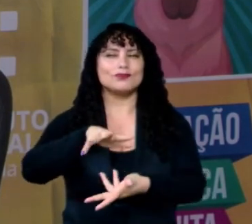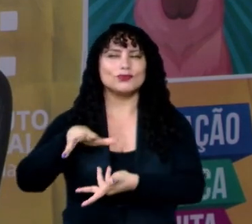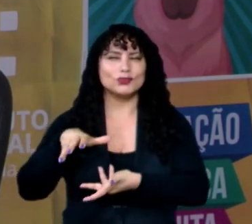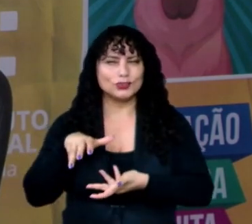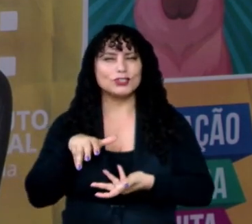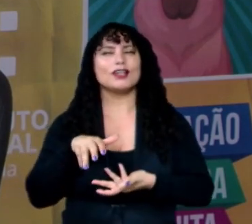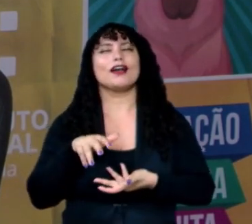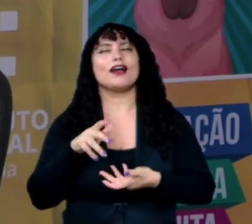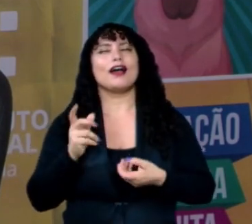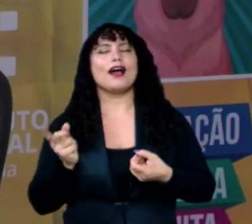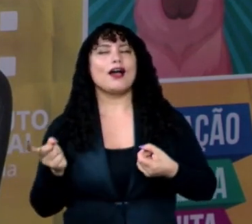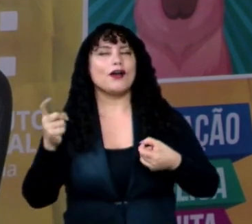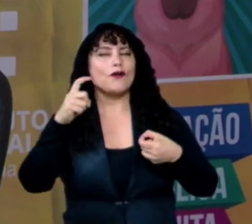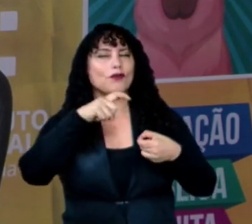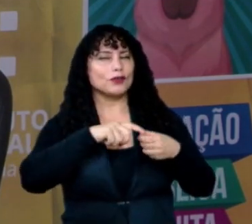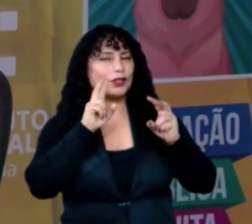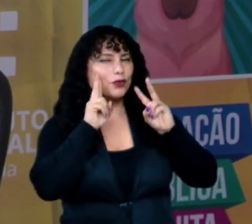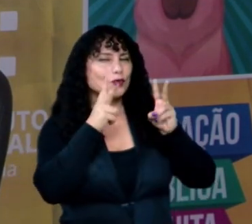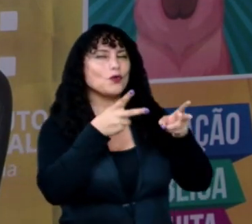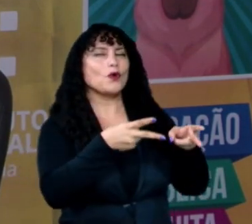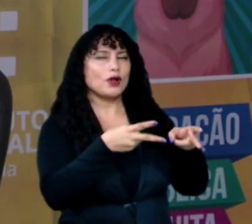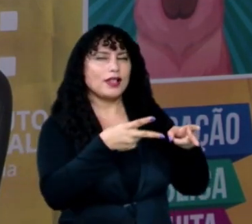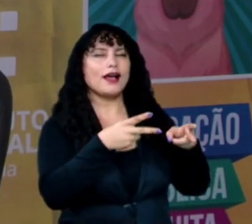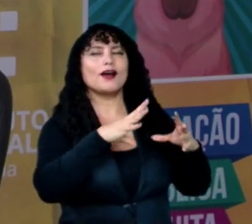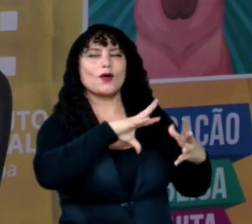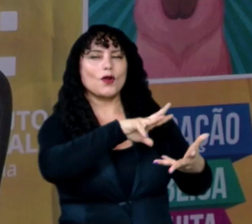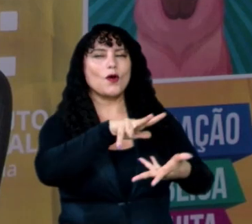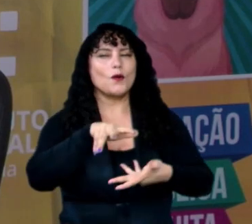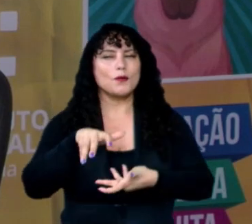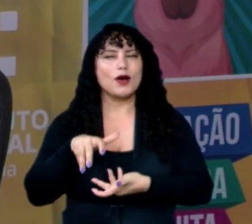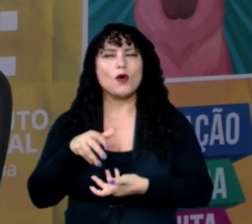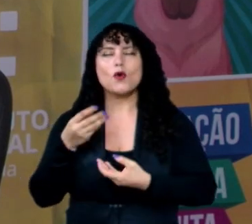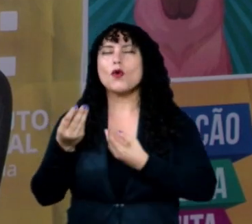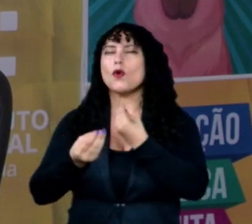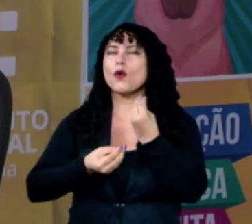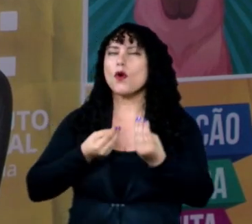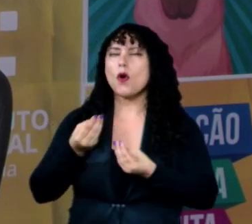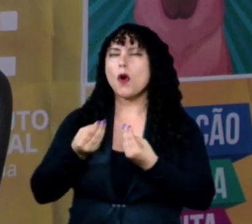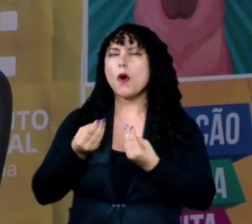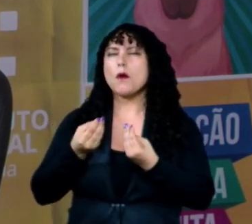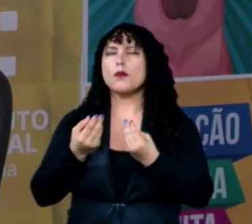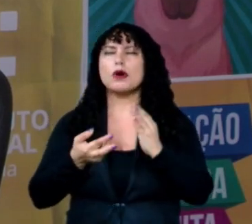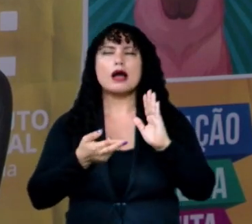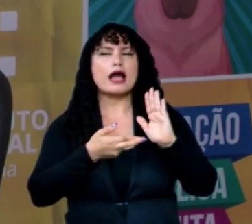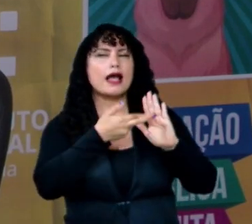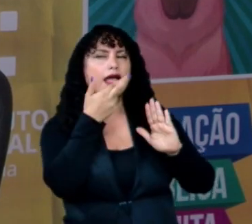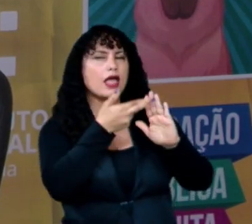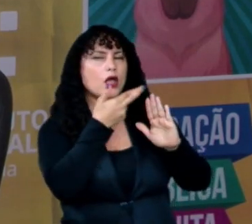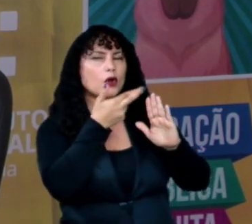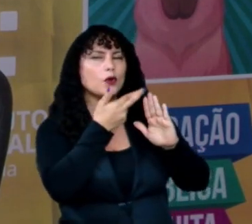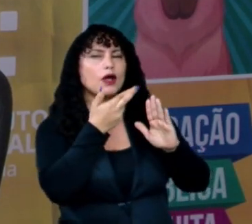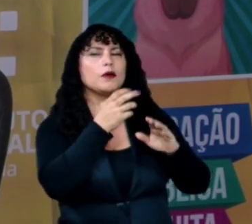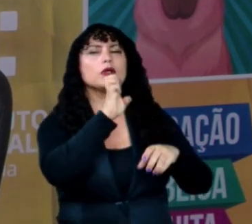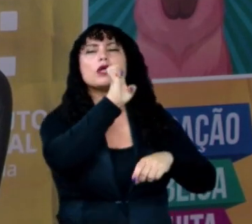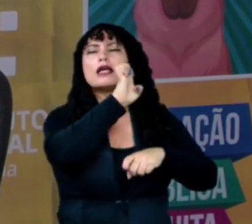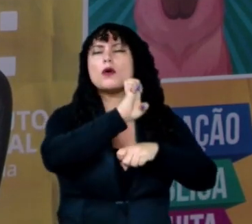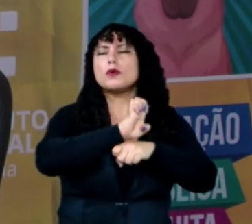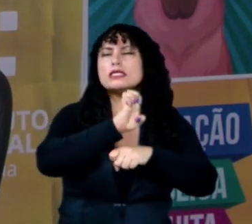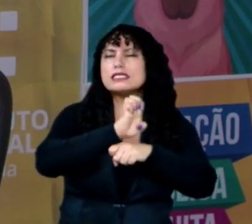Aí, né, voltando com o olhar também global, como se regulamenta, como é que os estados